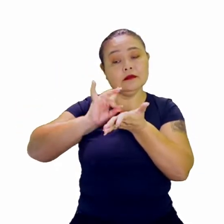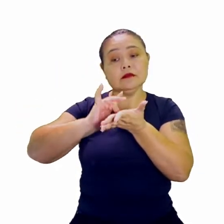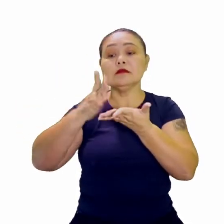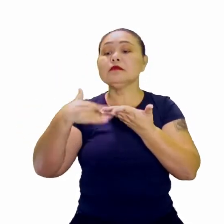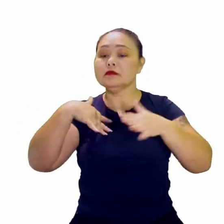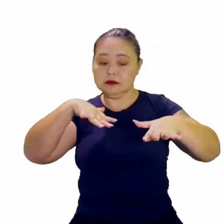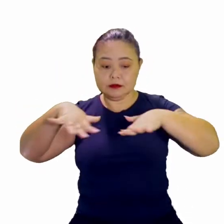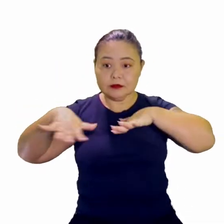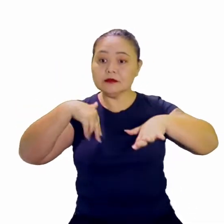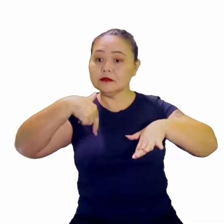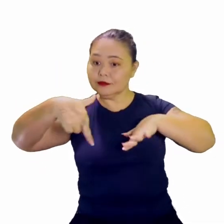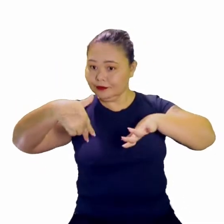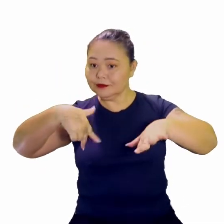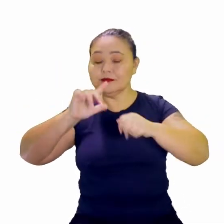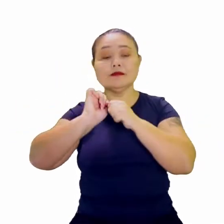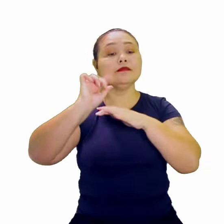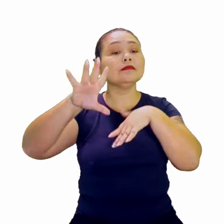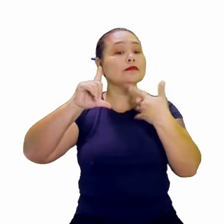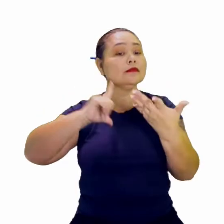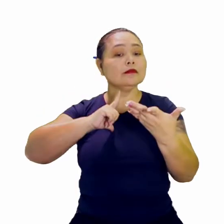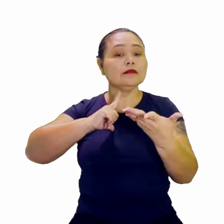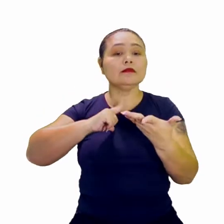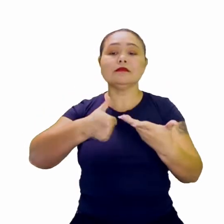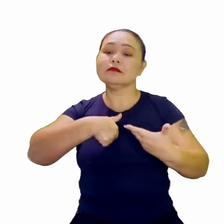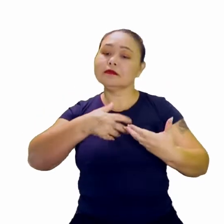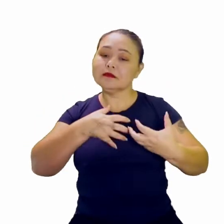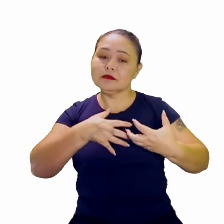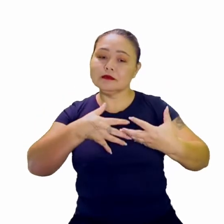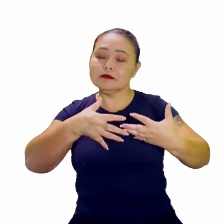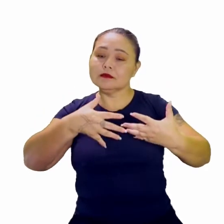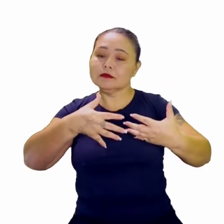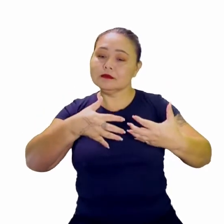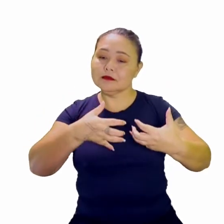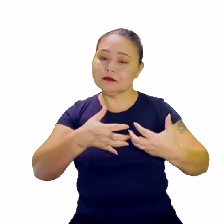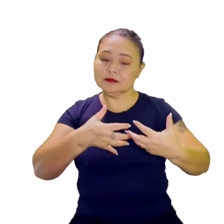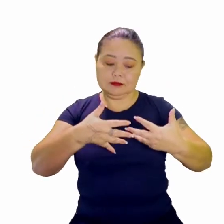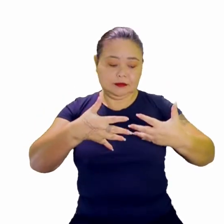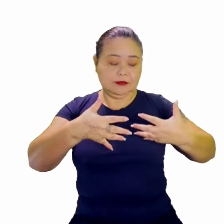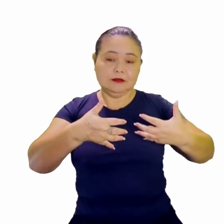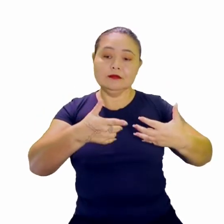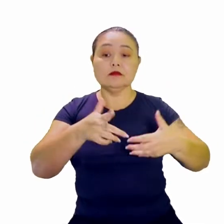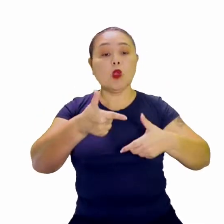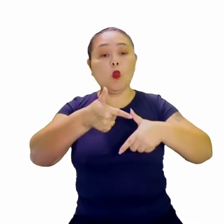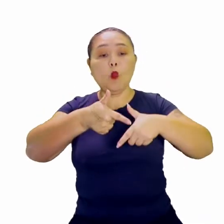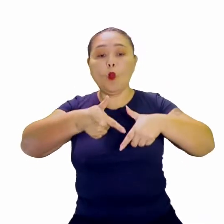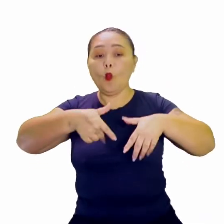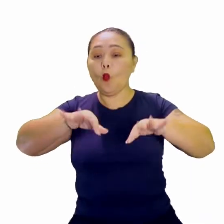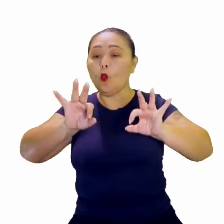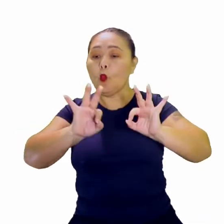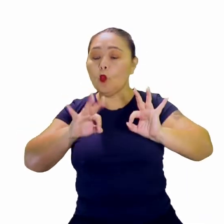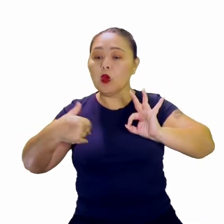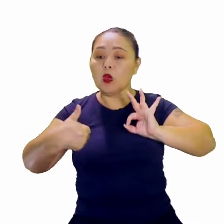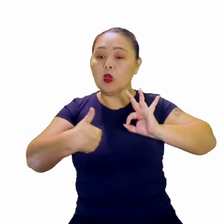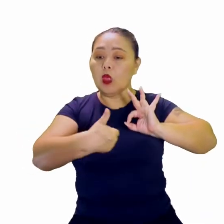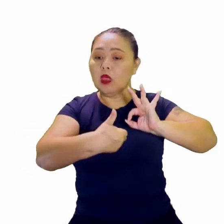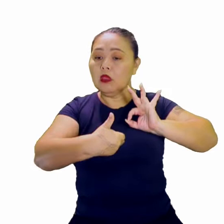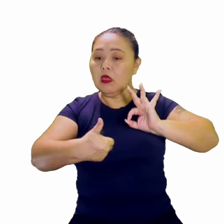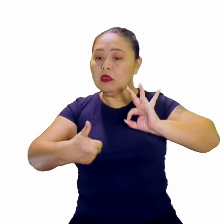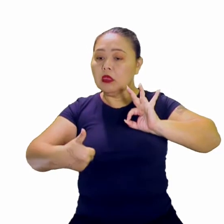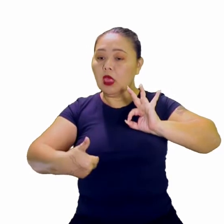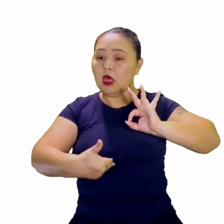no exercício. Mas eu tenho um músculo cardíaco, eu tenho um músculo liso. O músculo liso